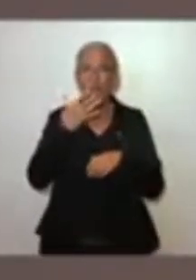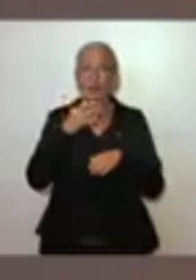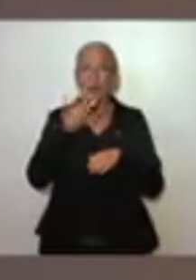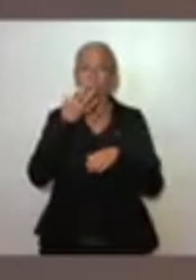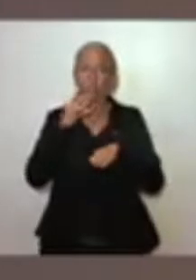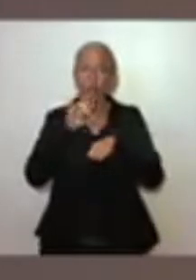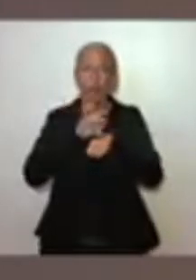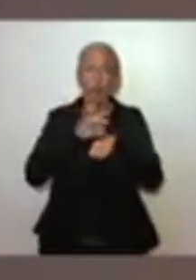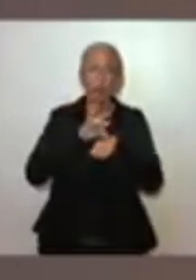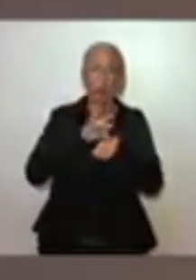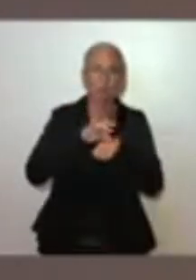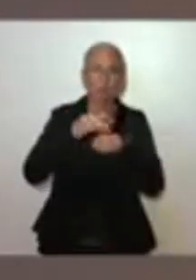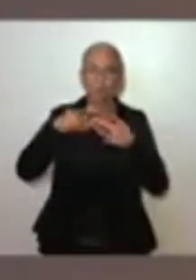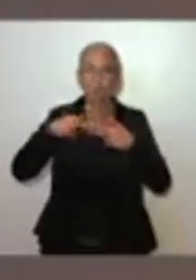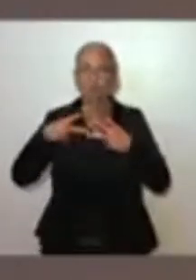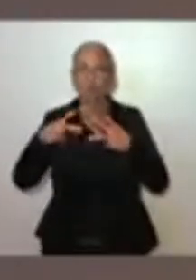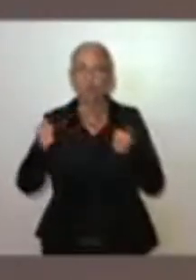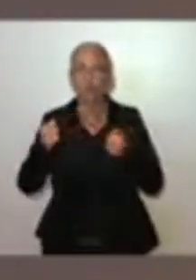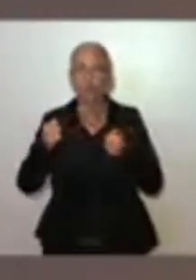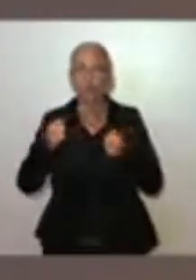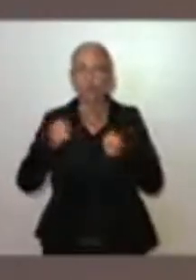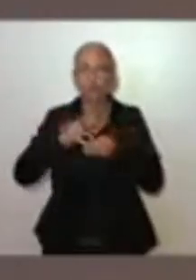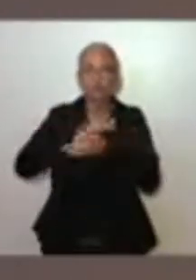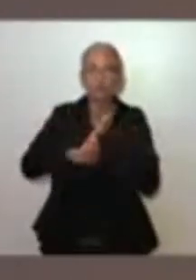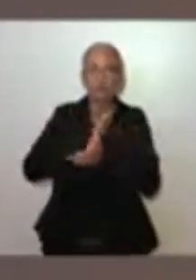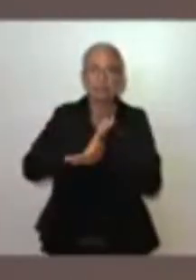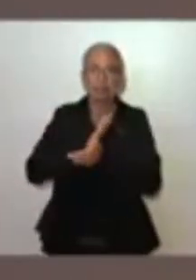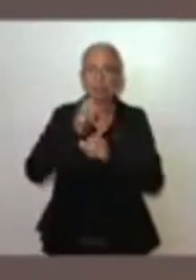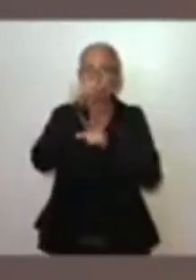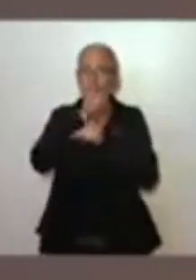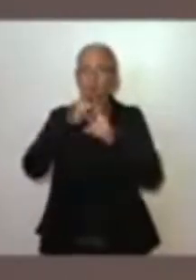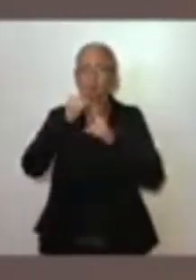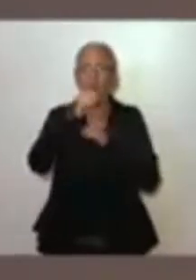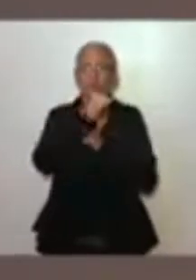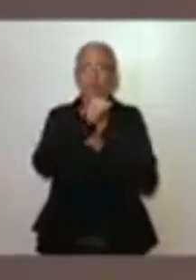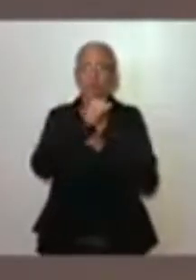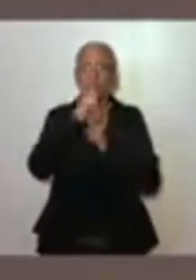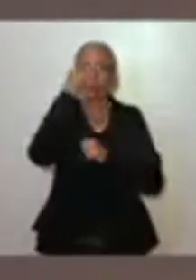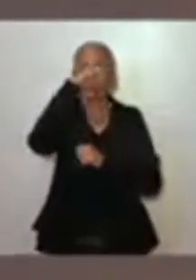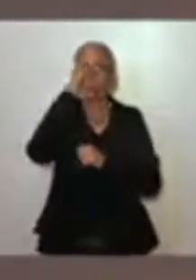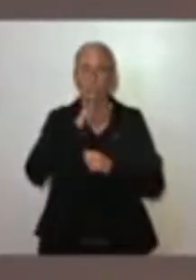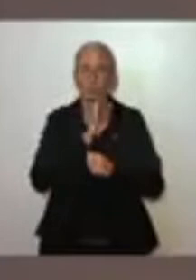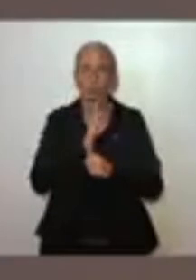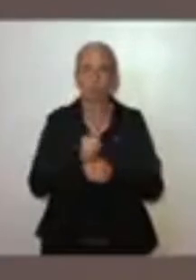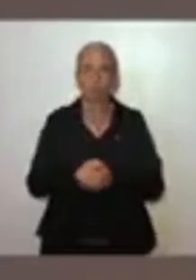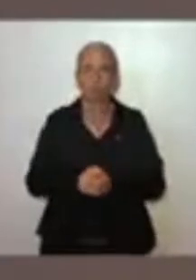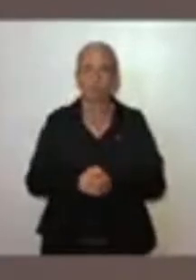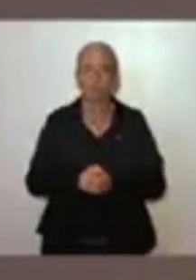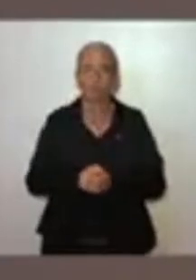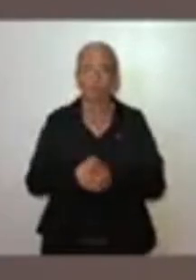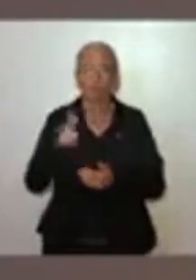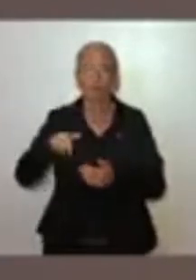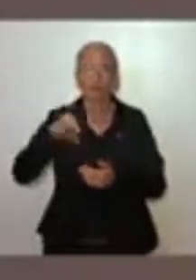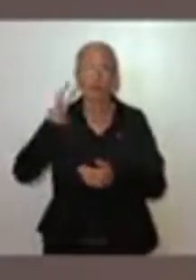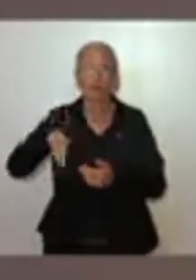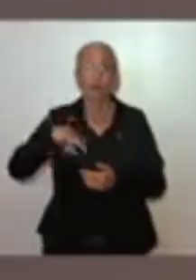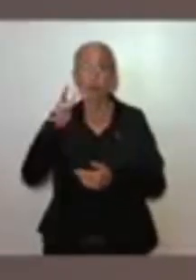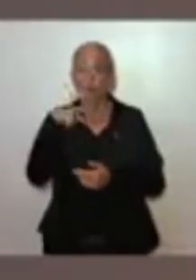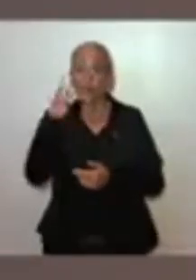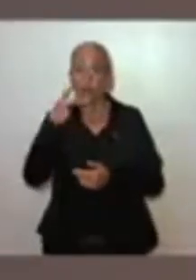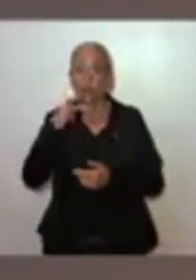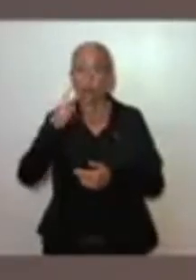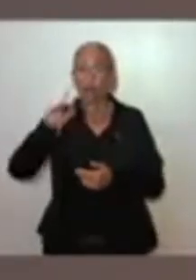historicamente estigmatizou a formação social brasileira e quem disser